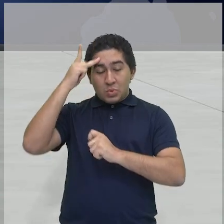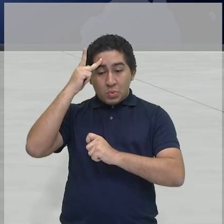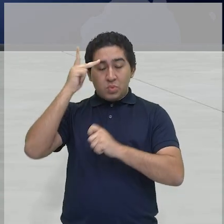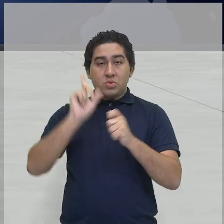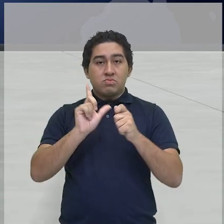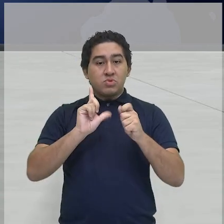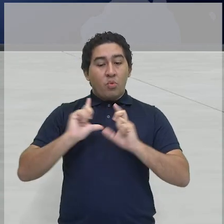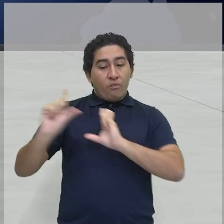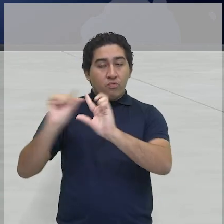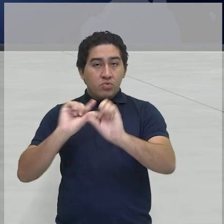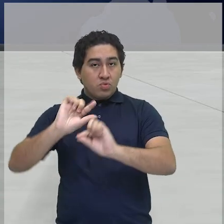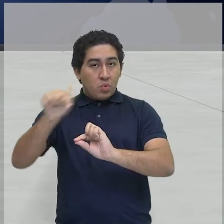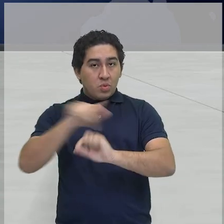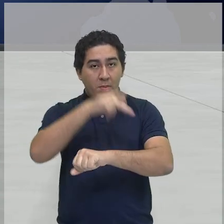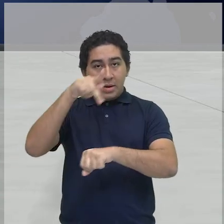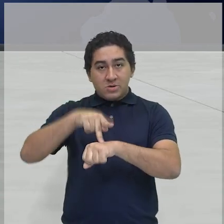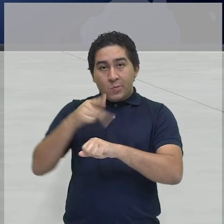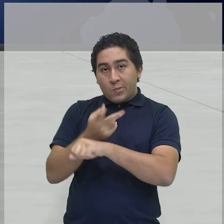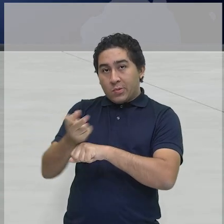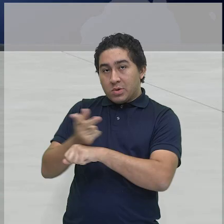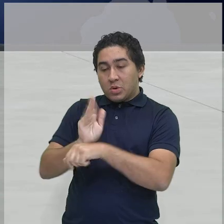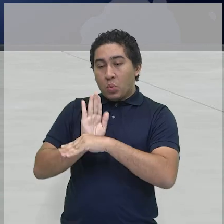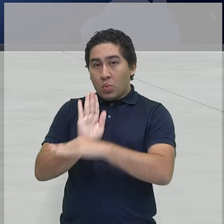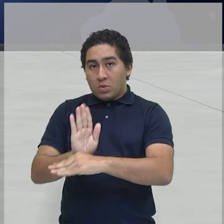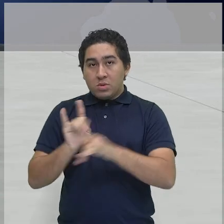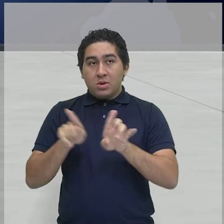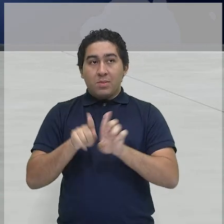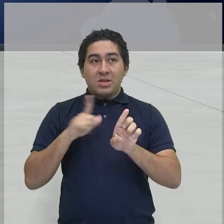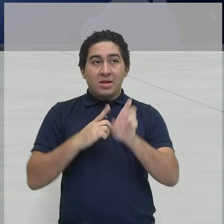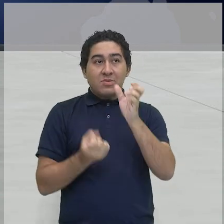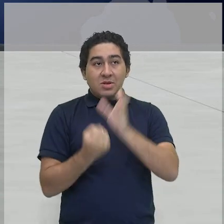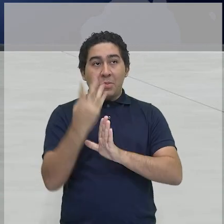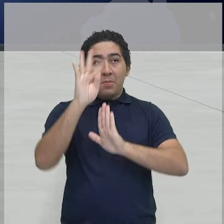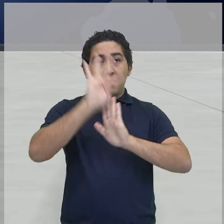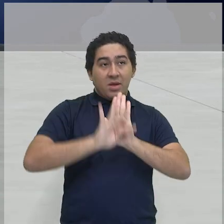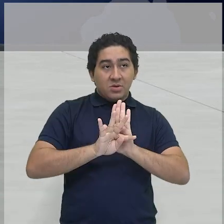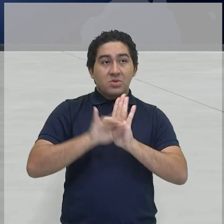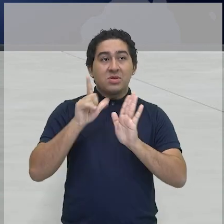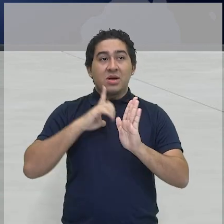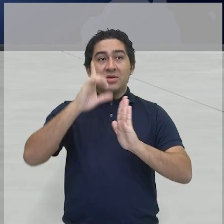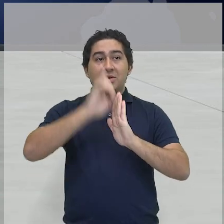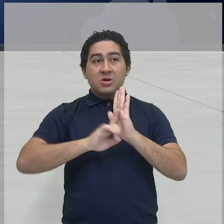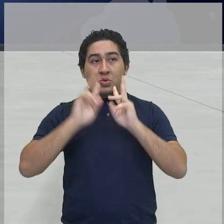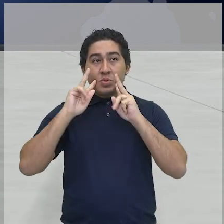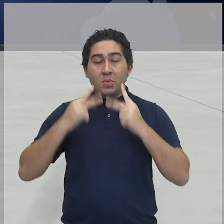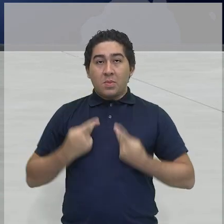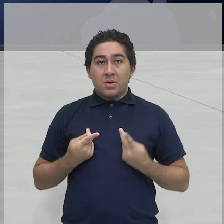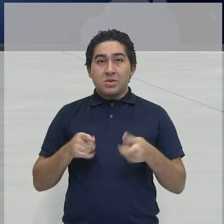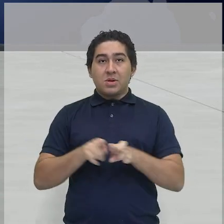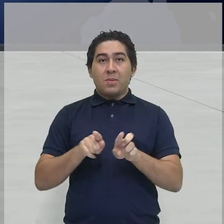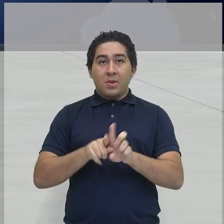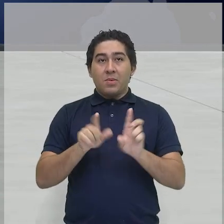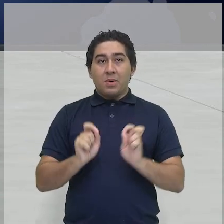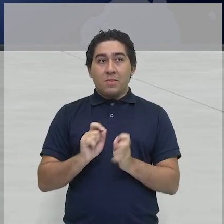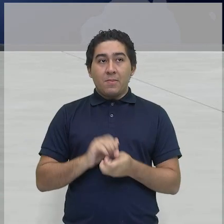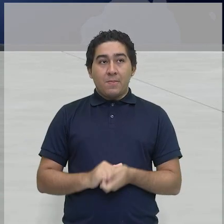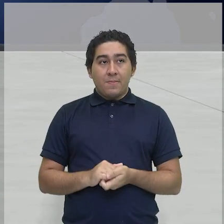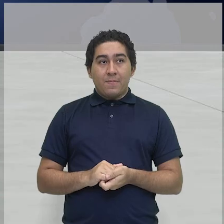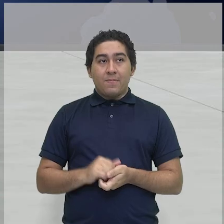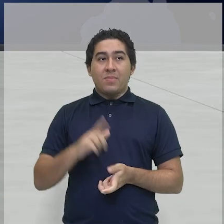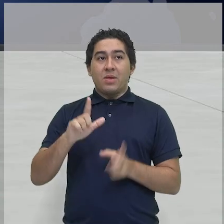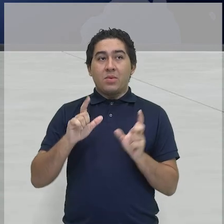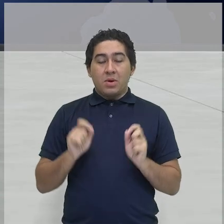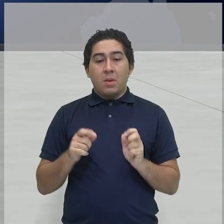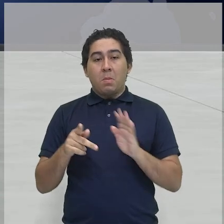das Nações Unidas, a ONU, elas sempre elaboram textos que vai falar sobre os direitos humanos, que vai falar aí